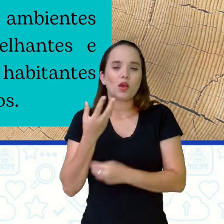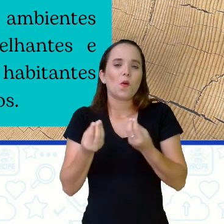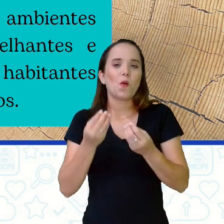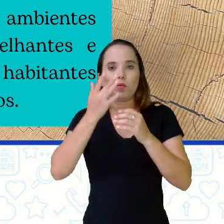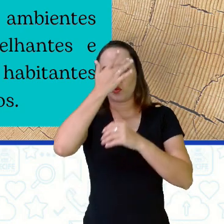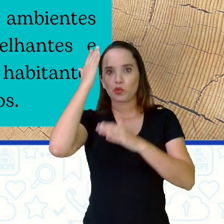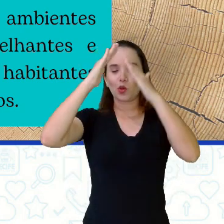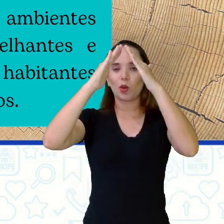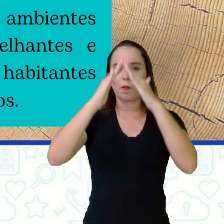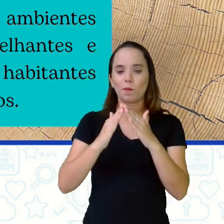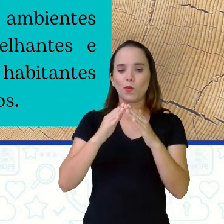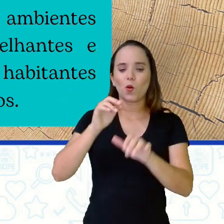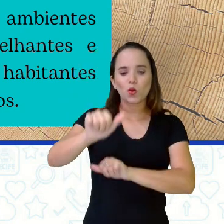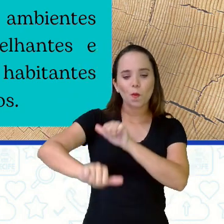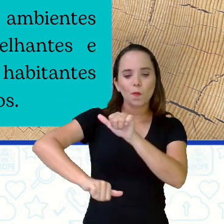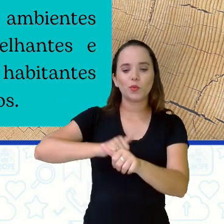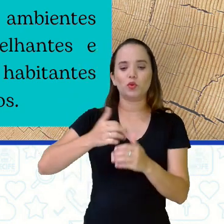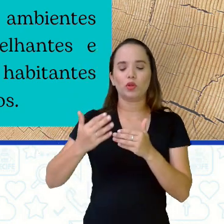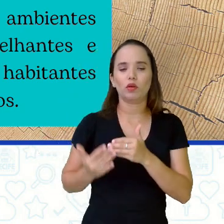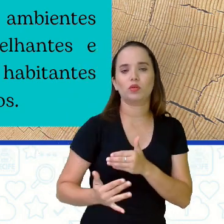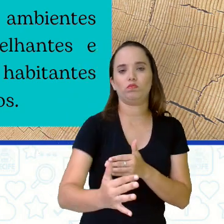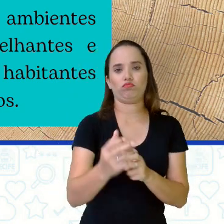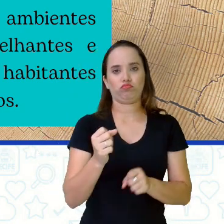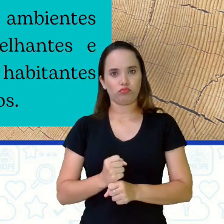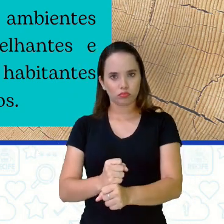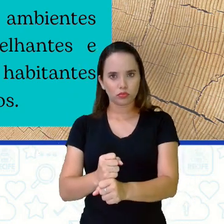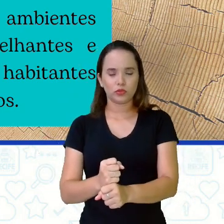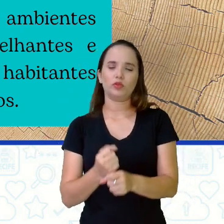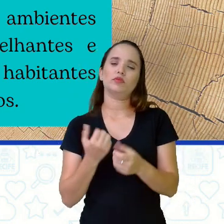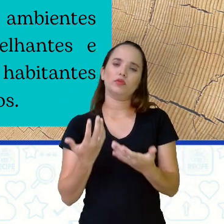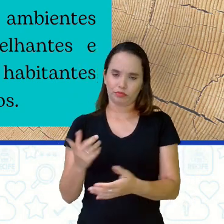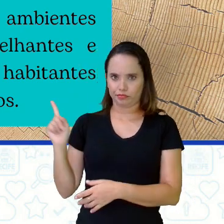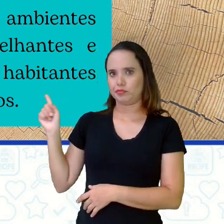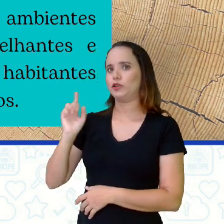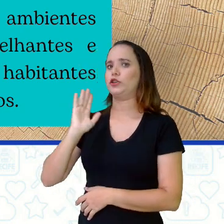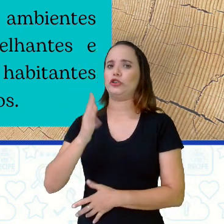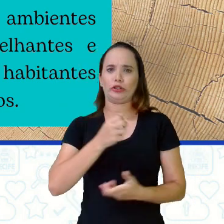seus espaços ao longo dos anos. Então, isso aí já foi